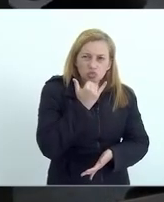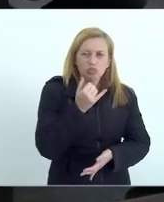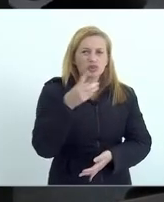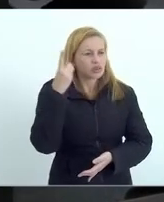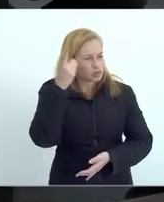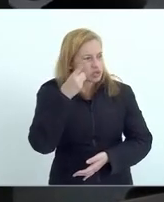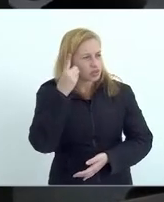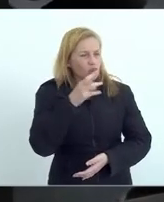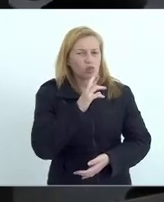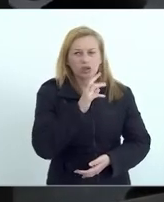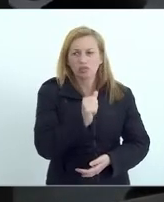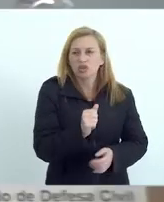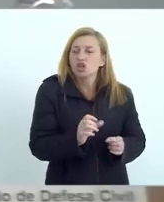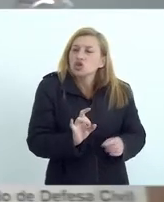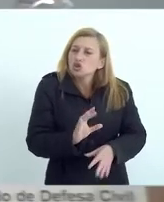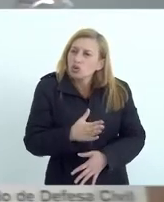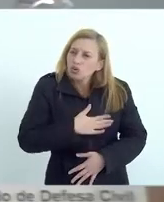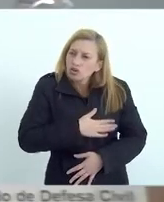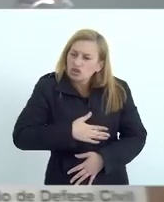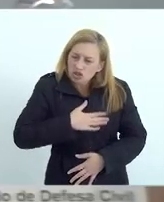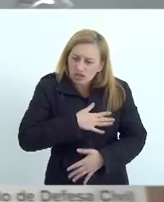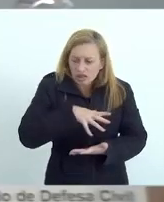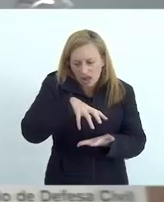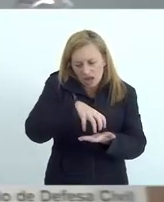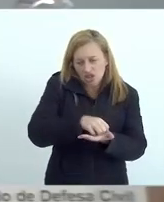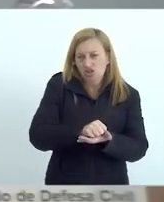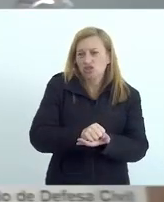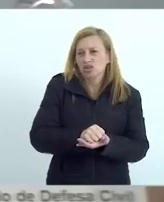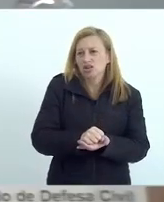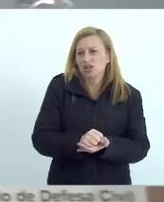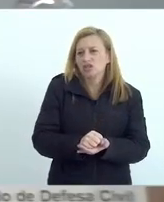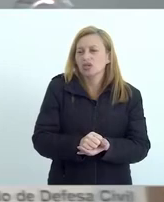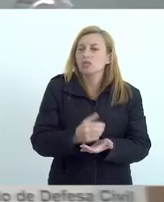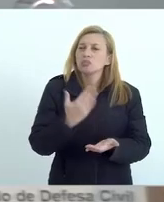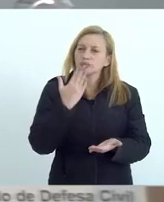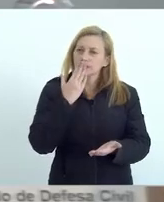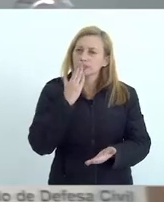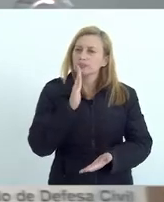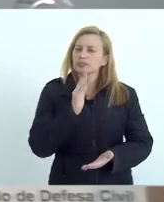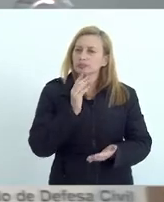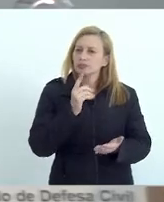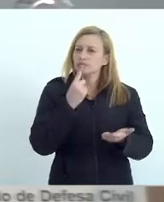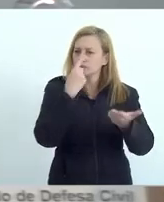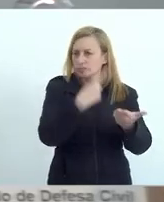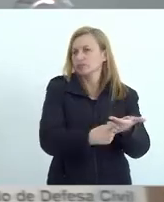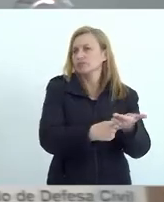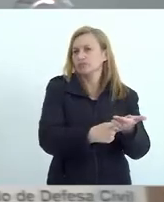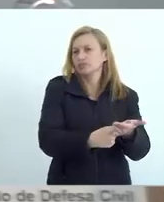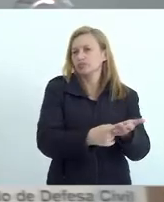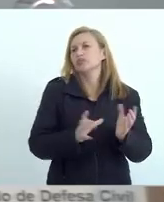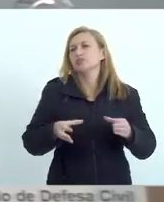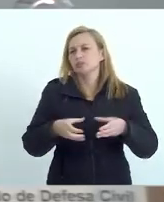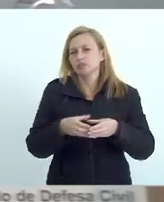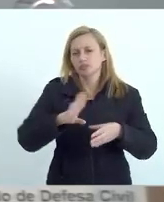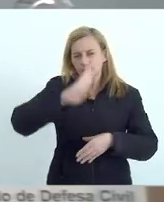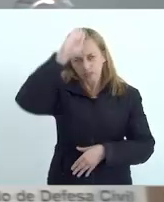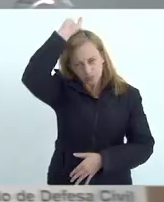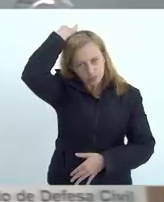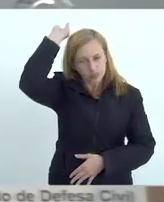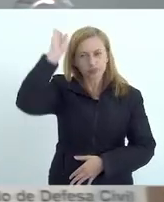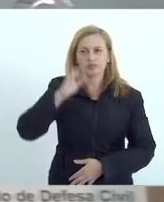Amorim transpiradas Mas eu só gostaria de registrar o meu comprometimento com a Corporação